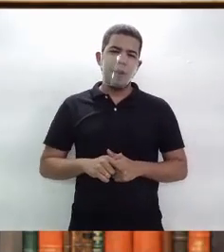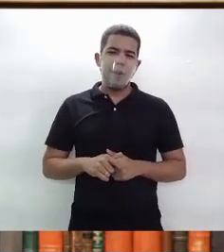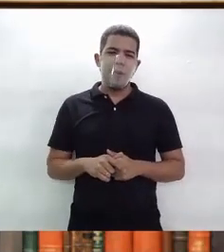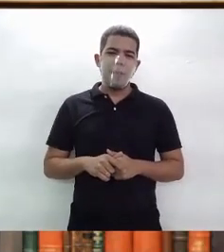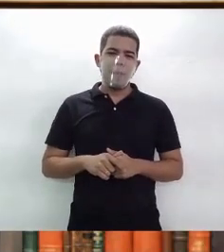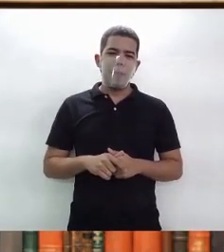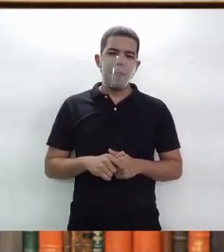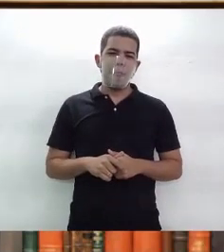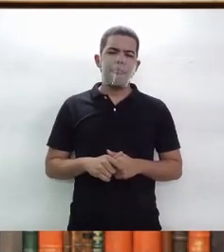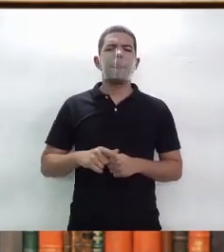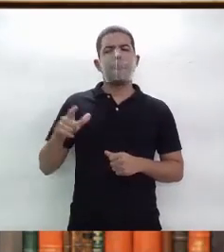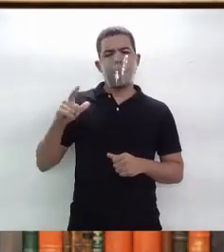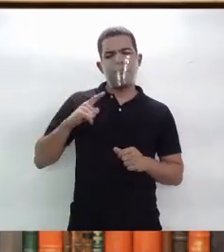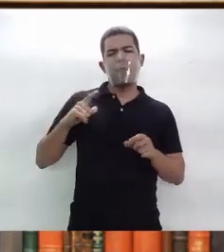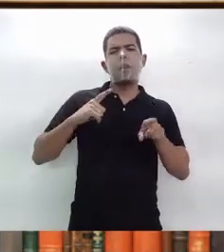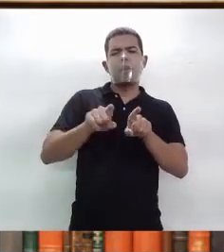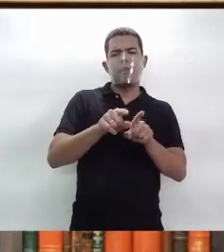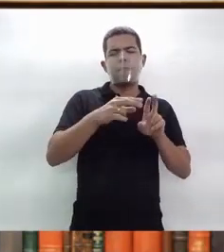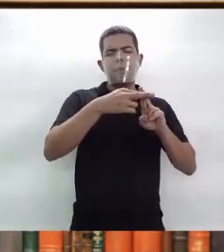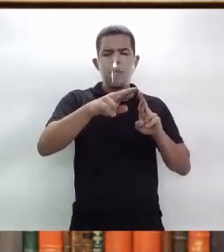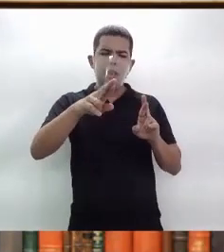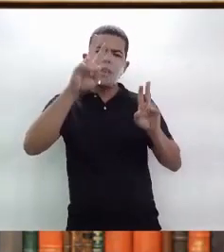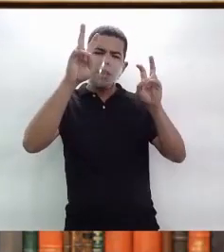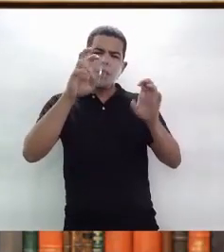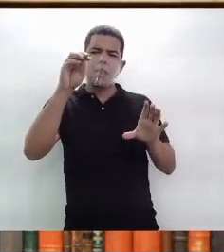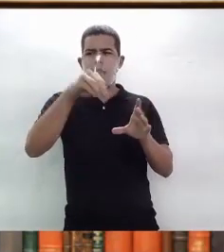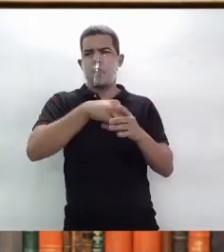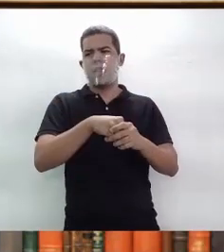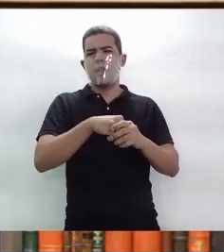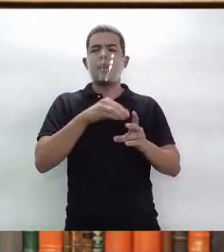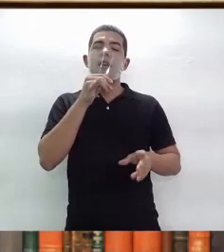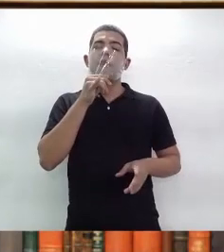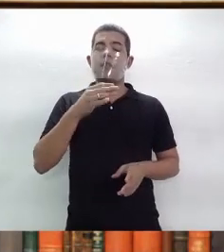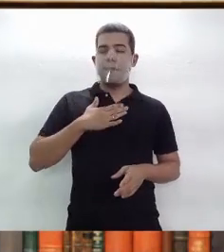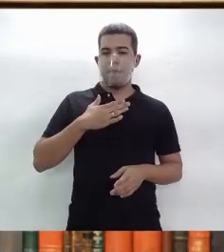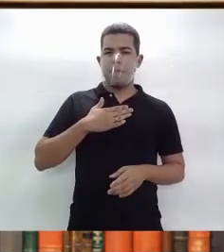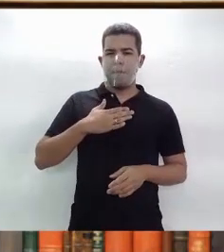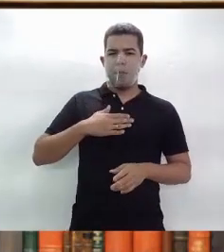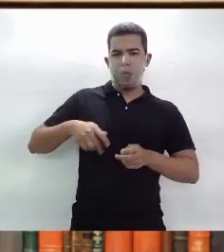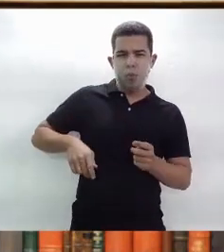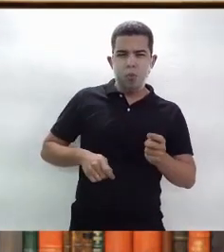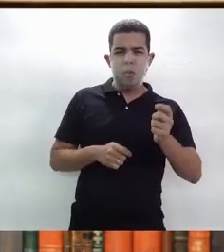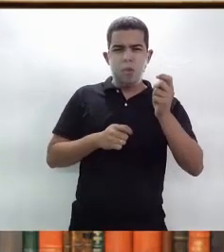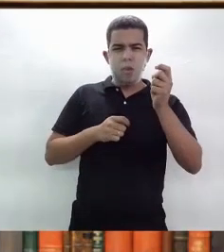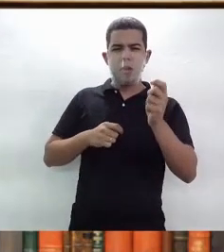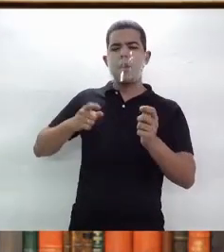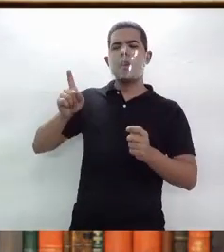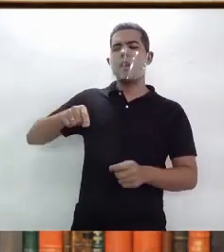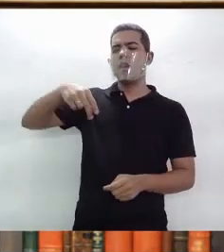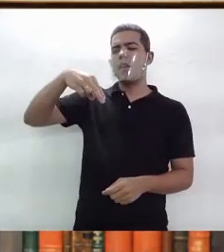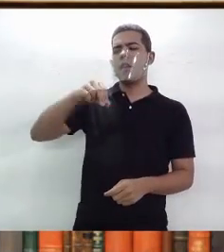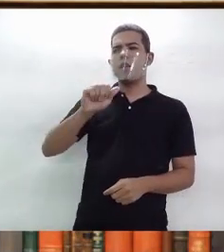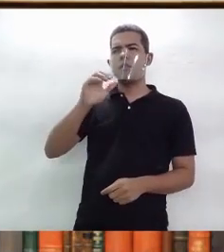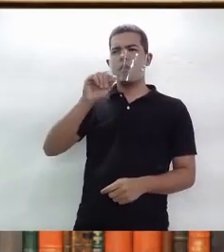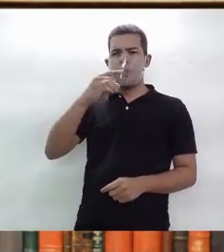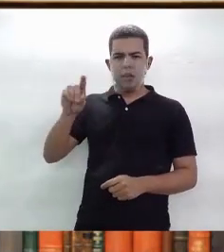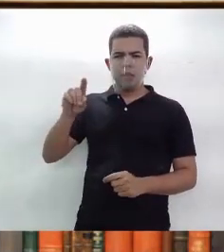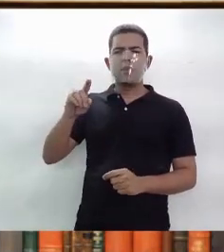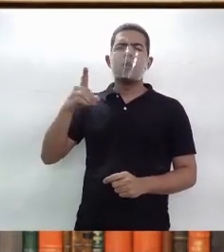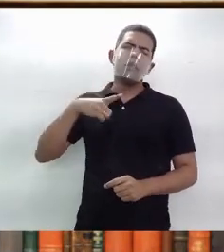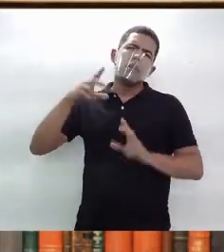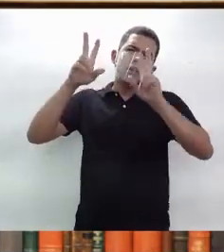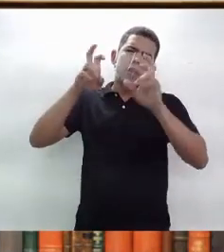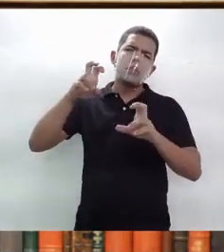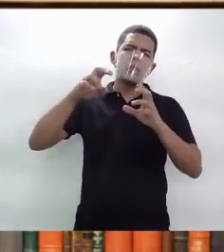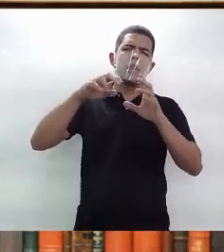que existe a religiosidade. Por exemplo, nesse maracatu que eu estou, ele é um maracatu nação, existe o princípio religioso, todas